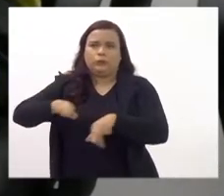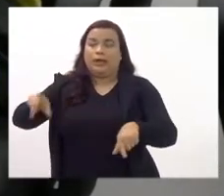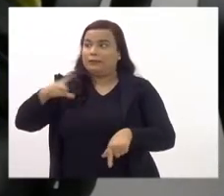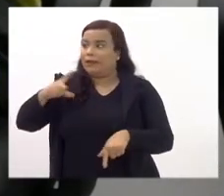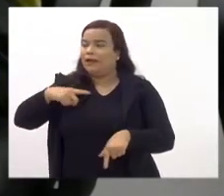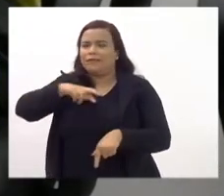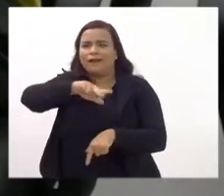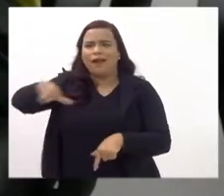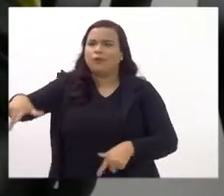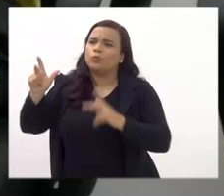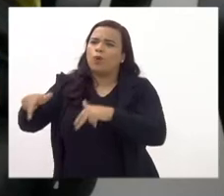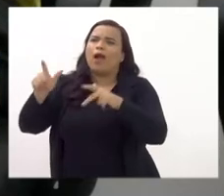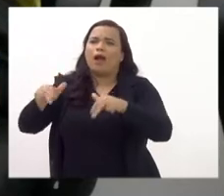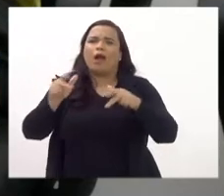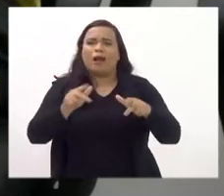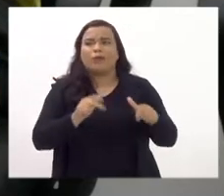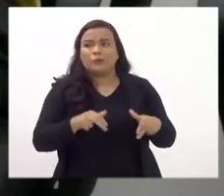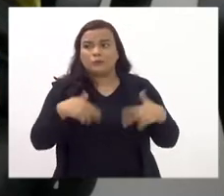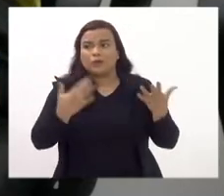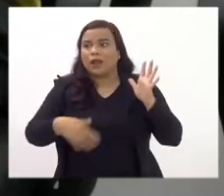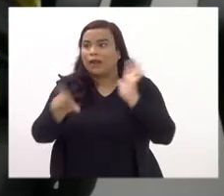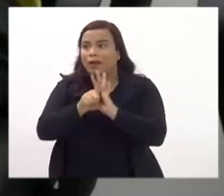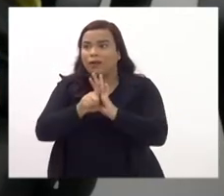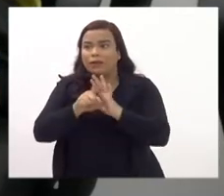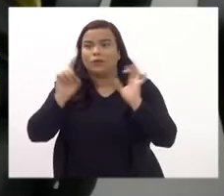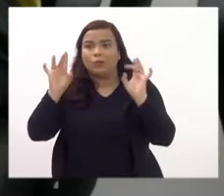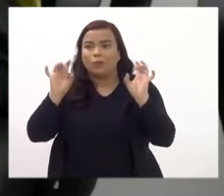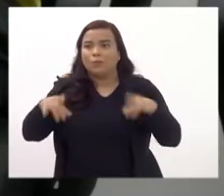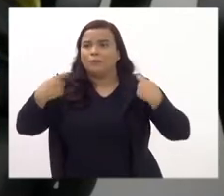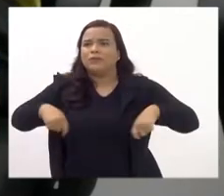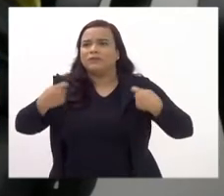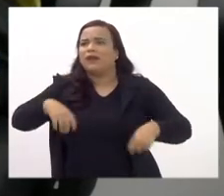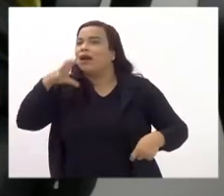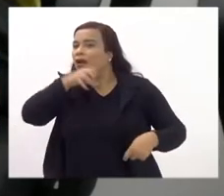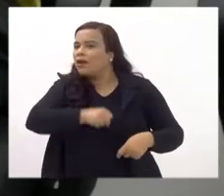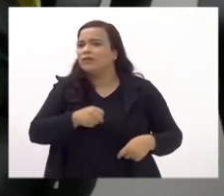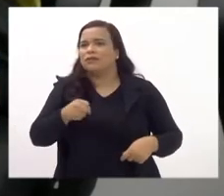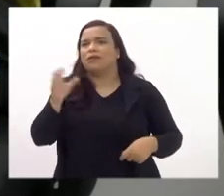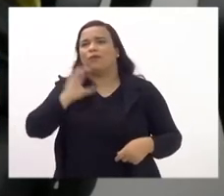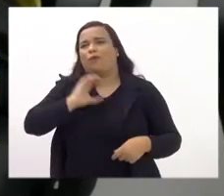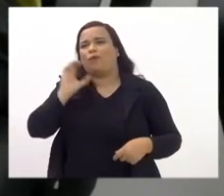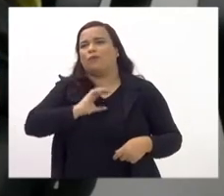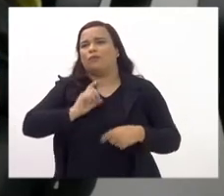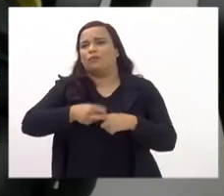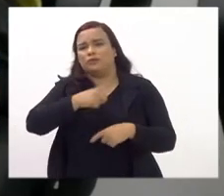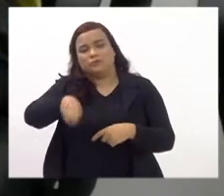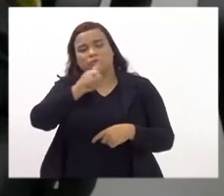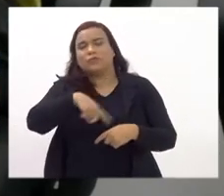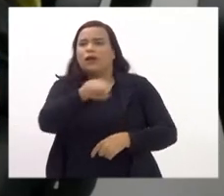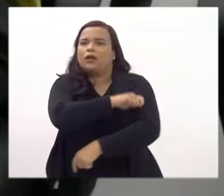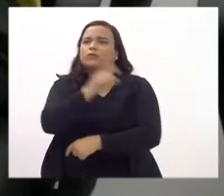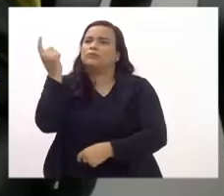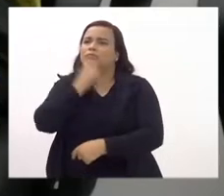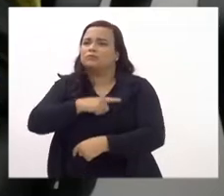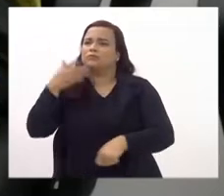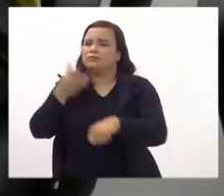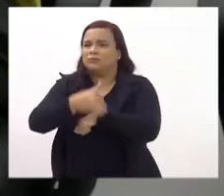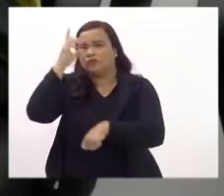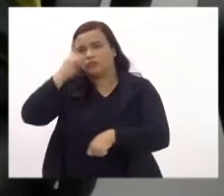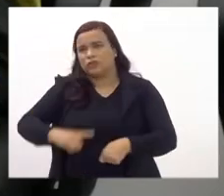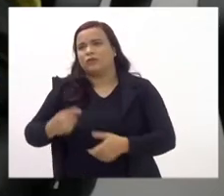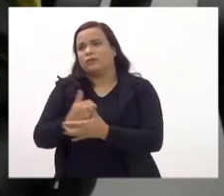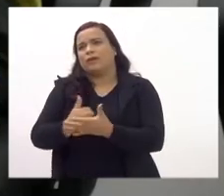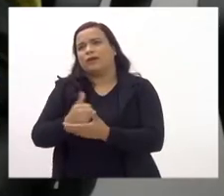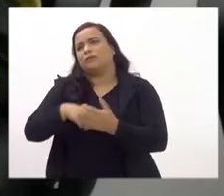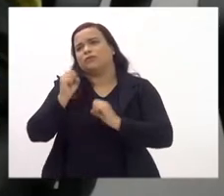isolado. Então, a lei tem que ser cumprida imediatamente para que esses estudantes consigam acessar o seu direito básico à educação.